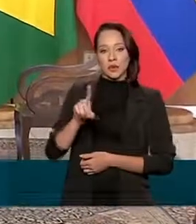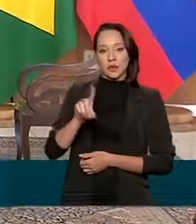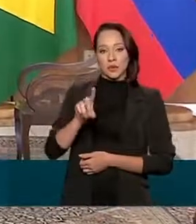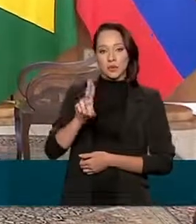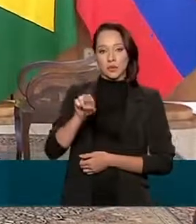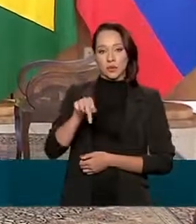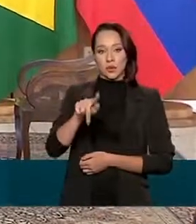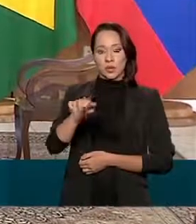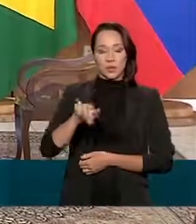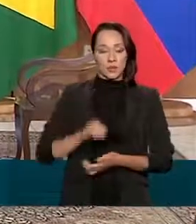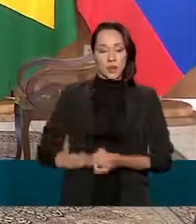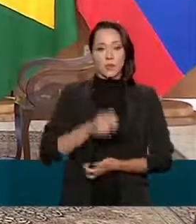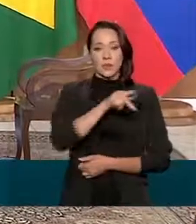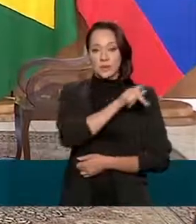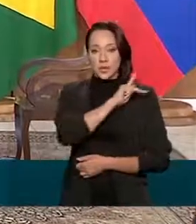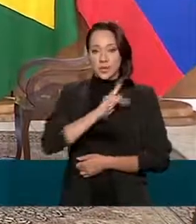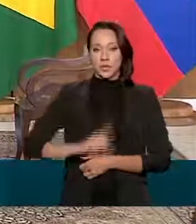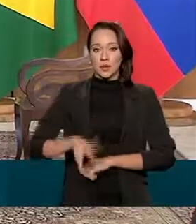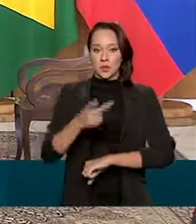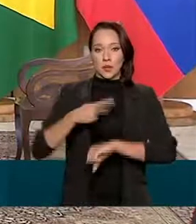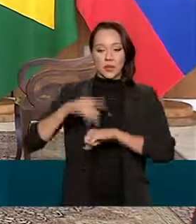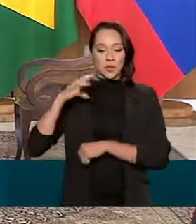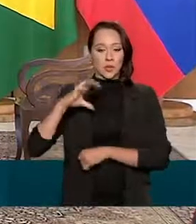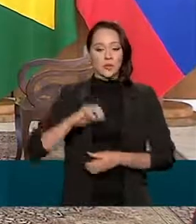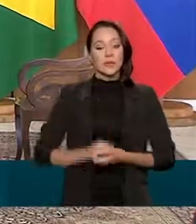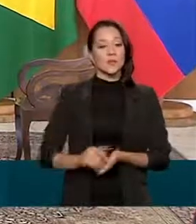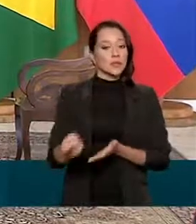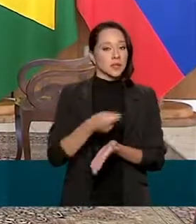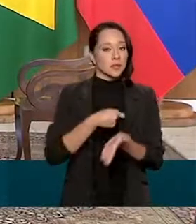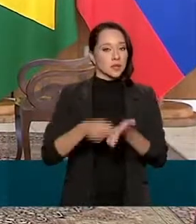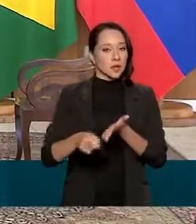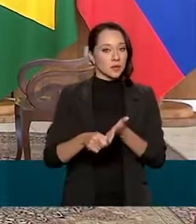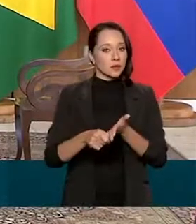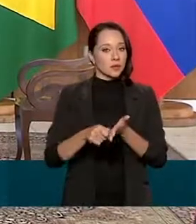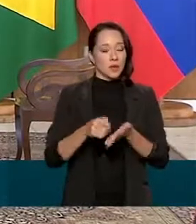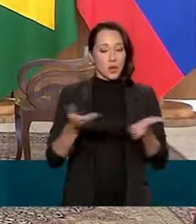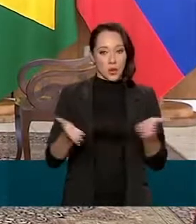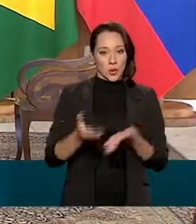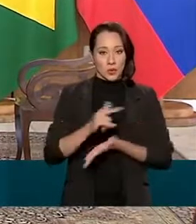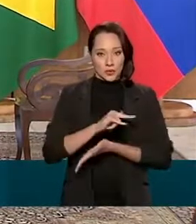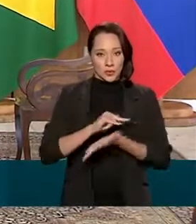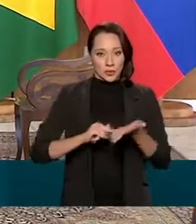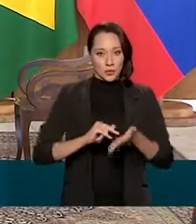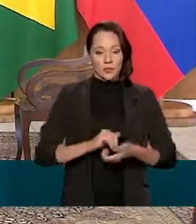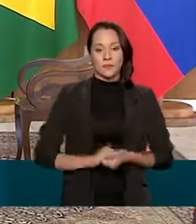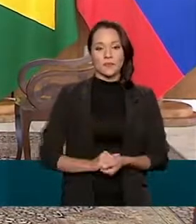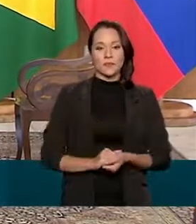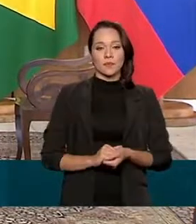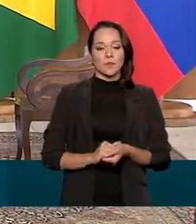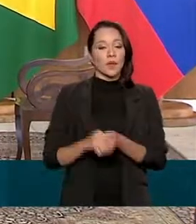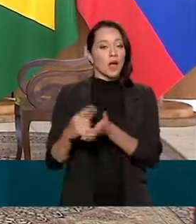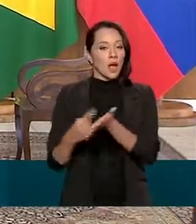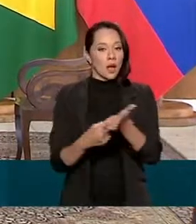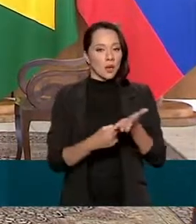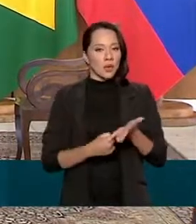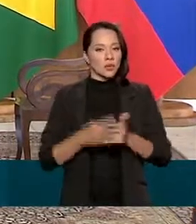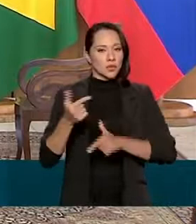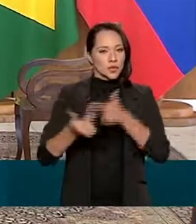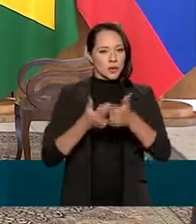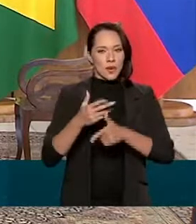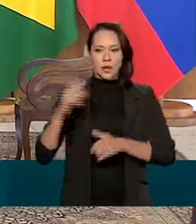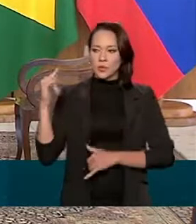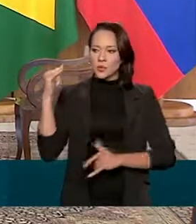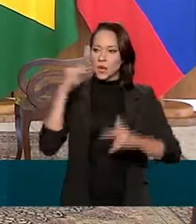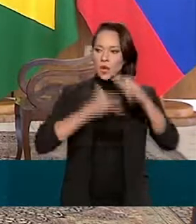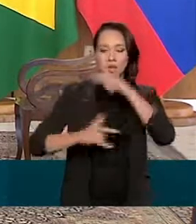Marquez presidente da Colômbia serão assinados os seguintes atos acordo sobre serviços